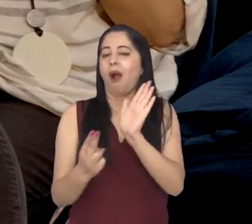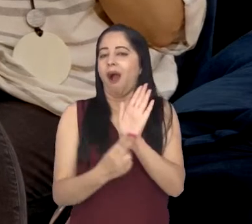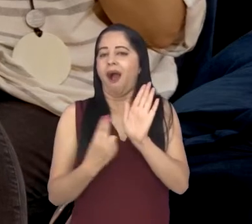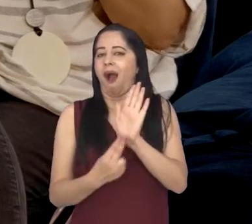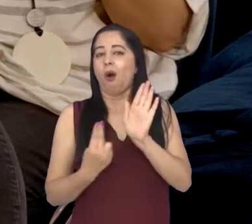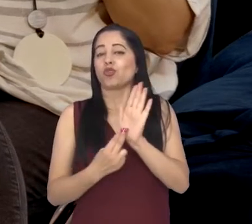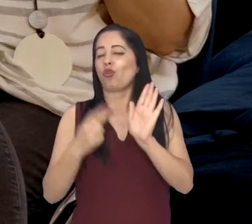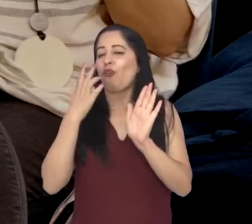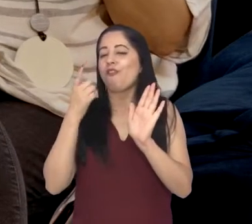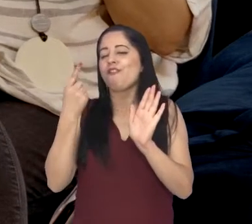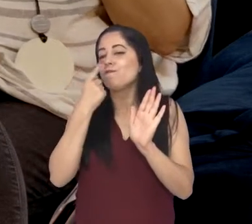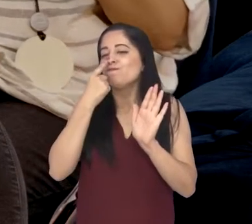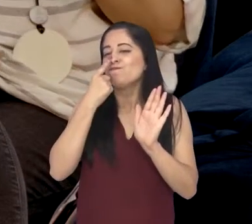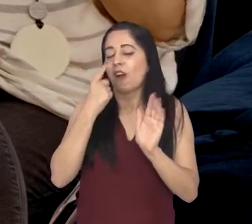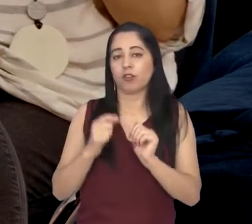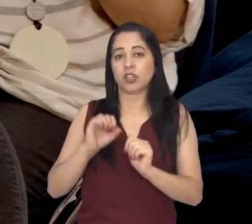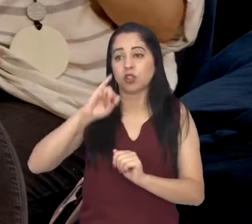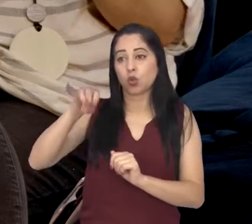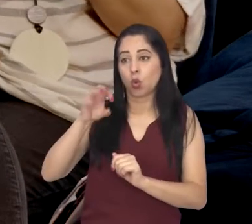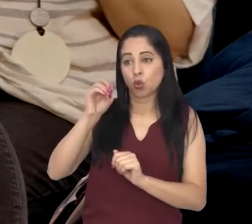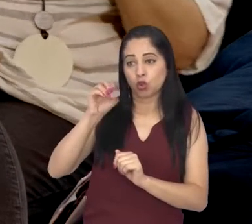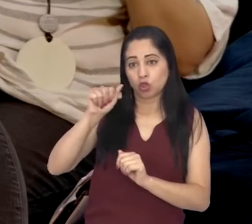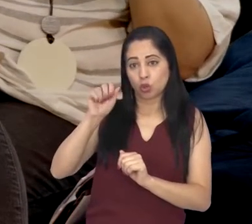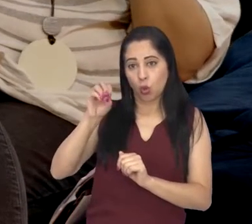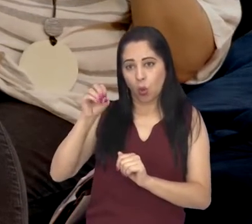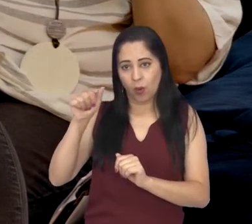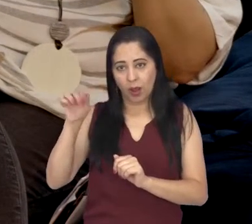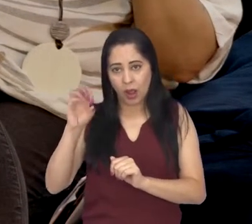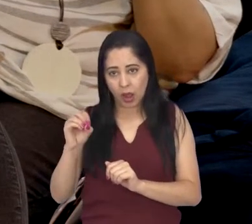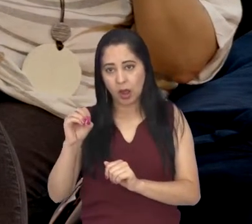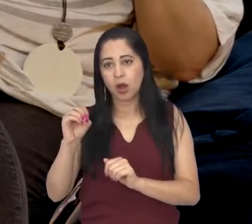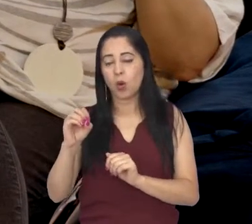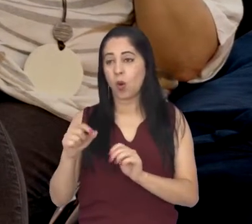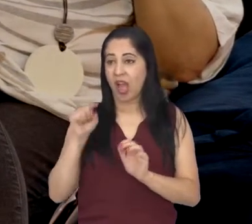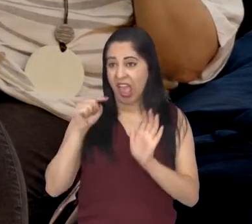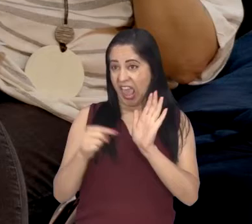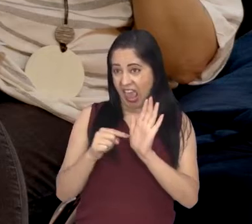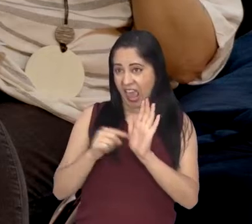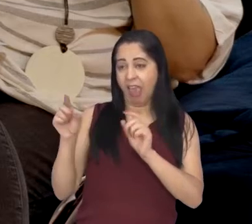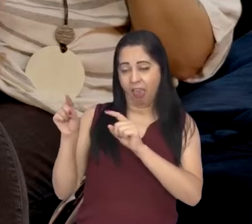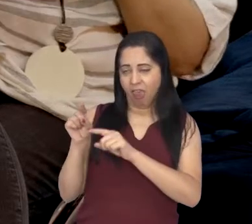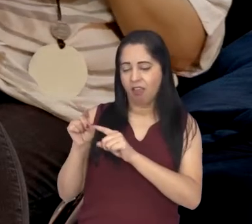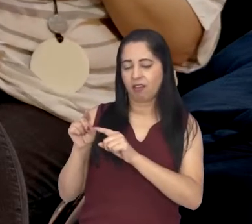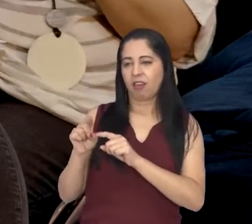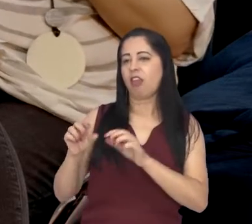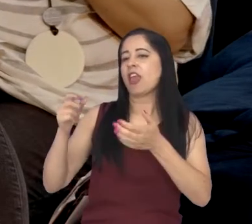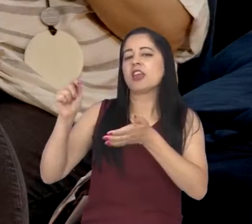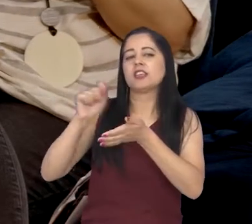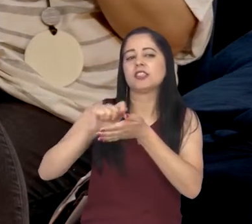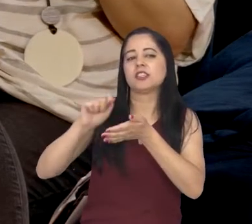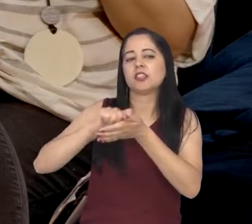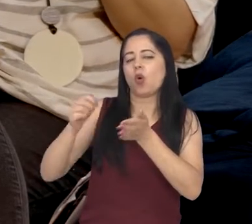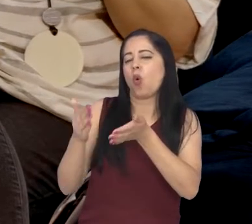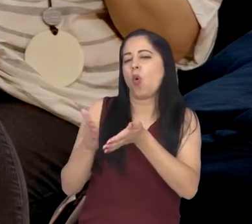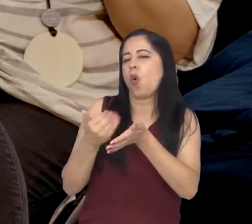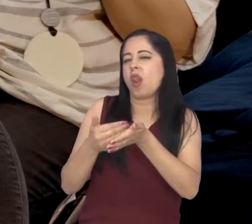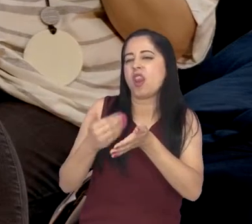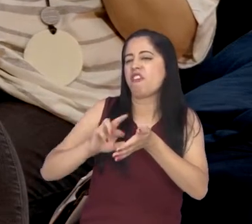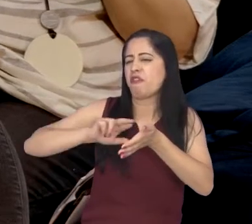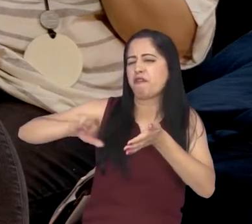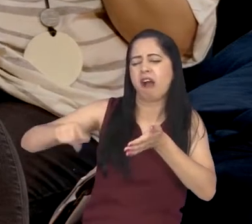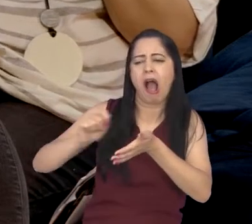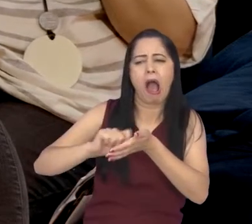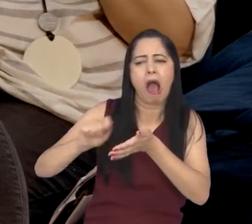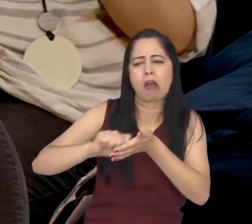coração, assim, que é o João Antônio. João Antônio foi o escritor que escreveu Malagueta, Perus e Bacanaço. Ele trabalhou na